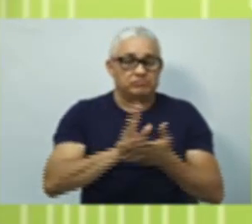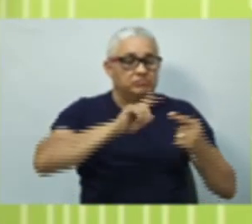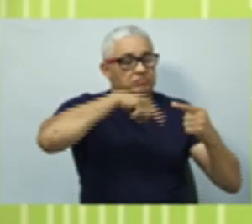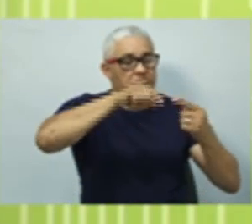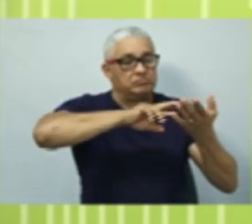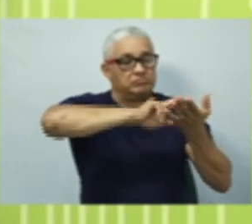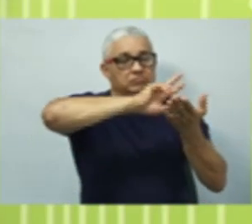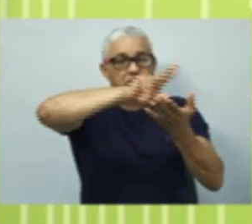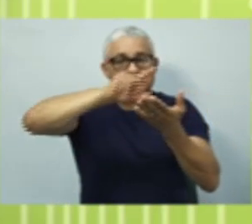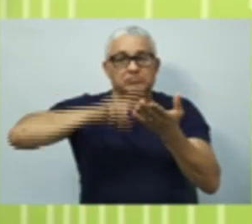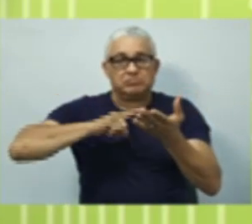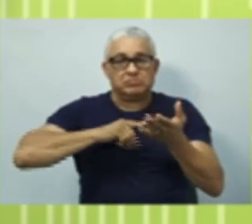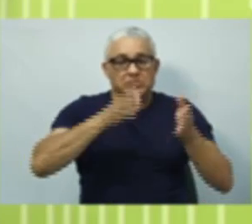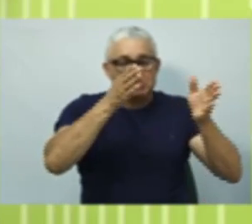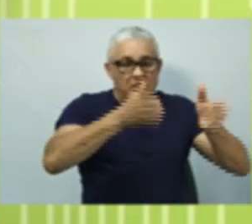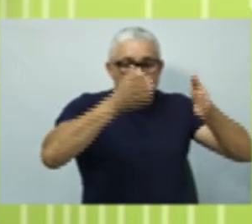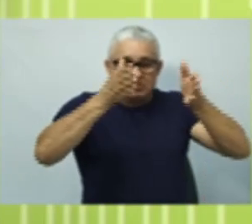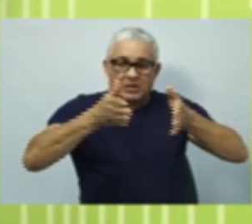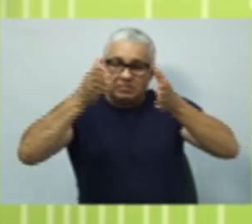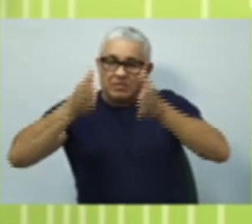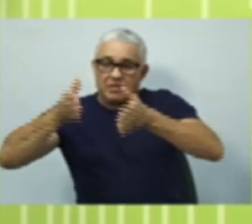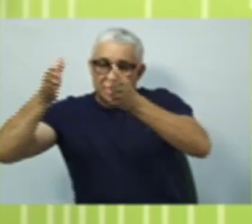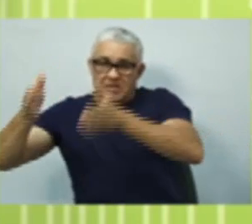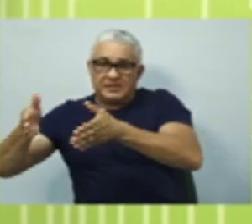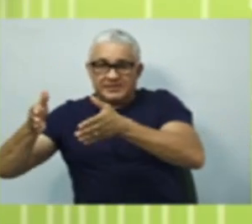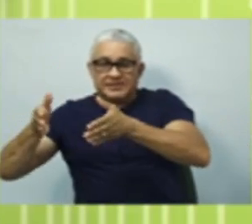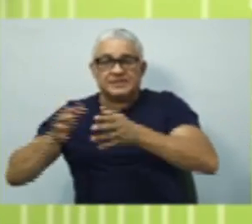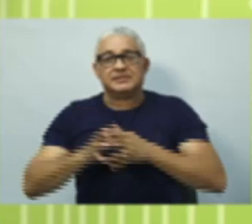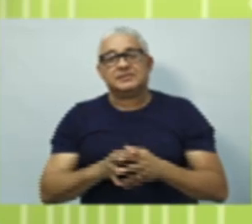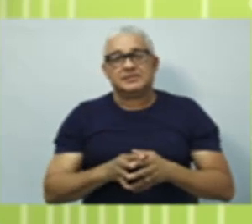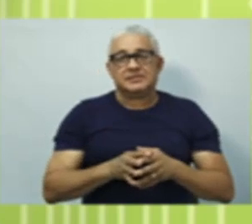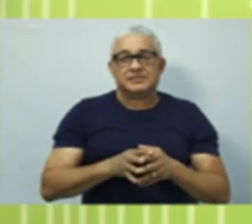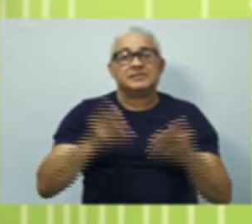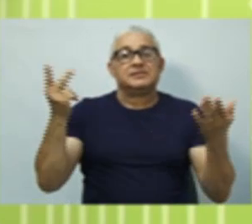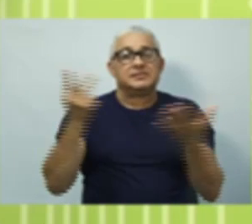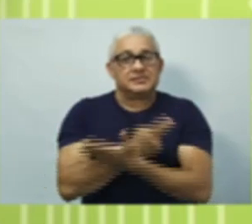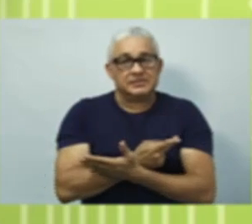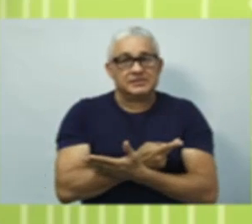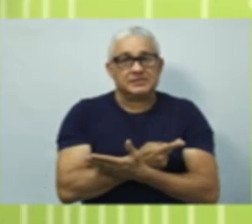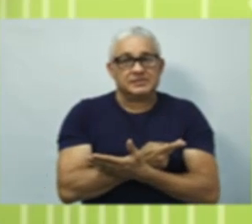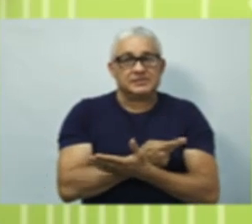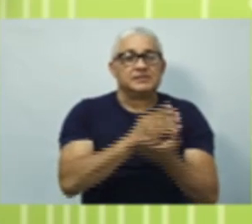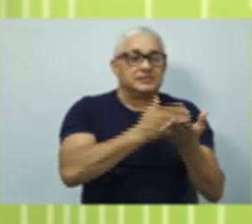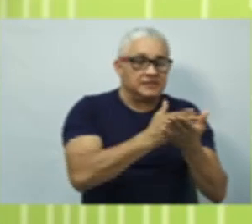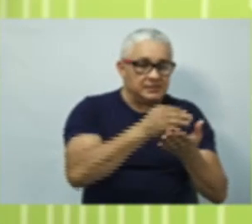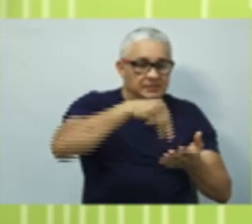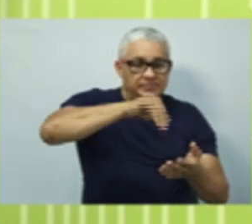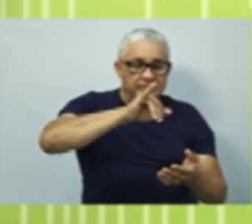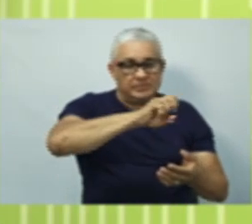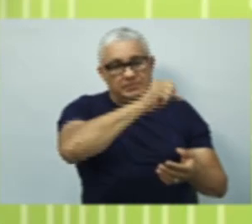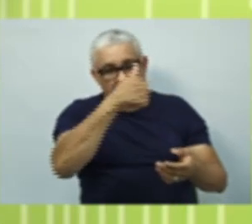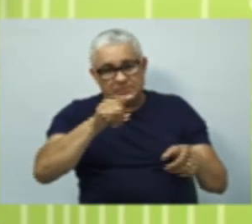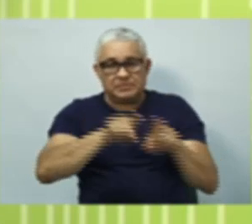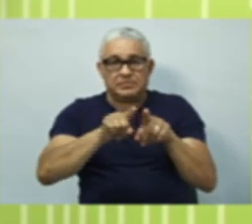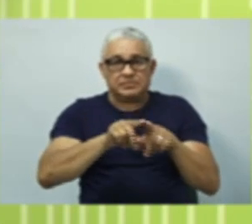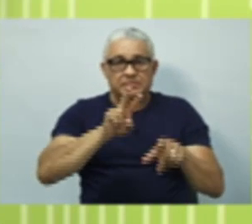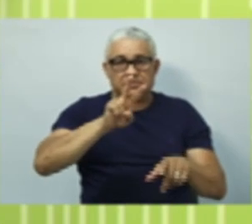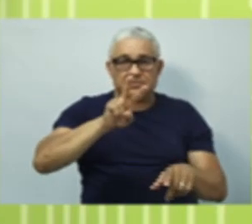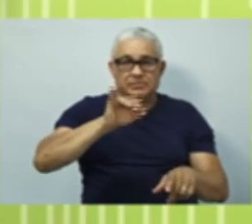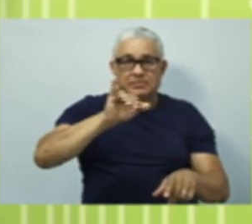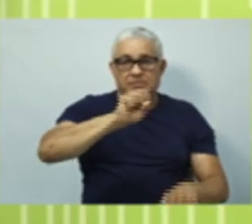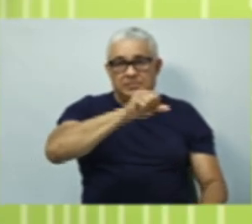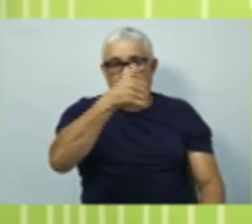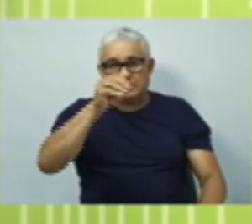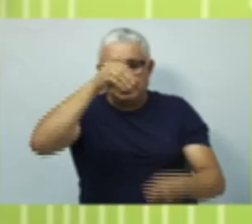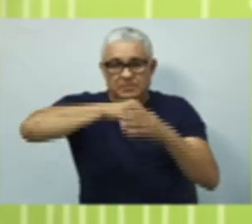e ela tem um ciclo a seguir. Esse ciclo ele acontece a partir da definição da missão e da visão da empresa. Então eu